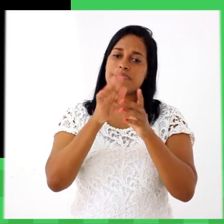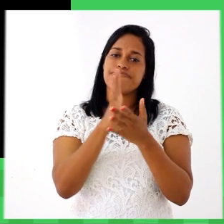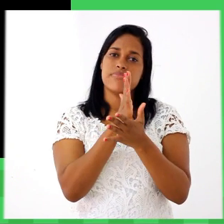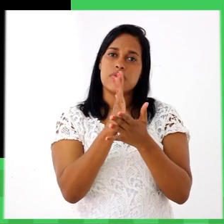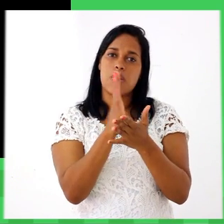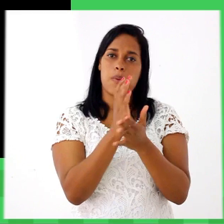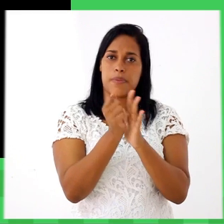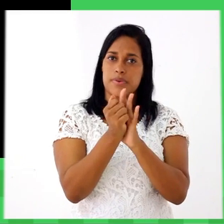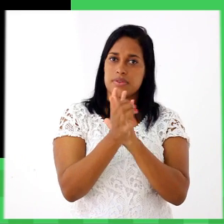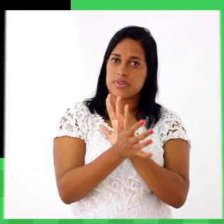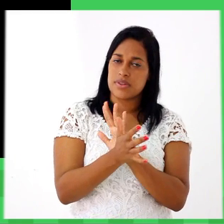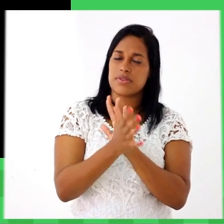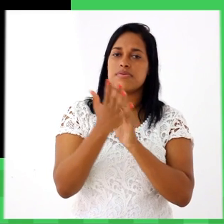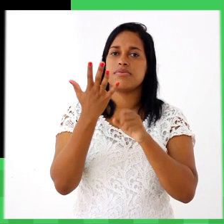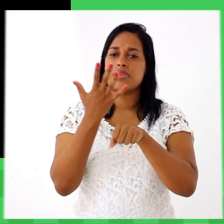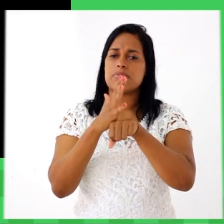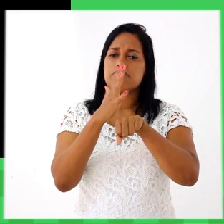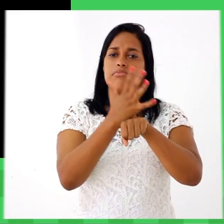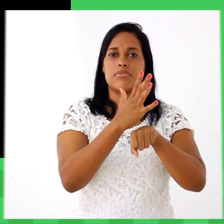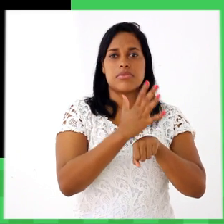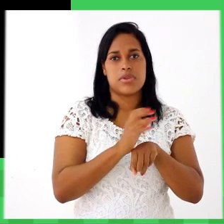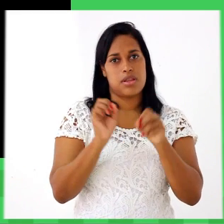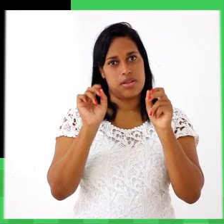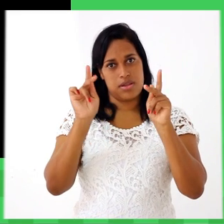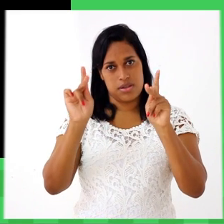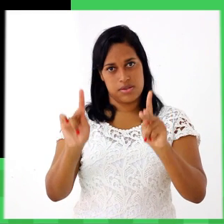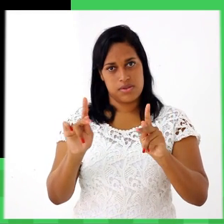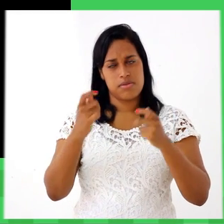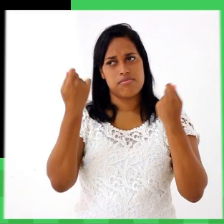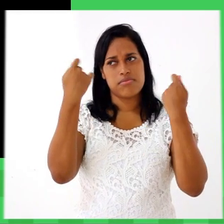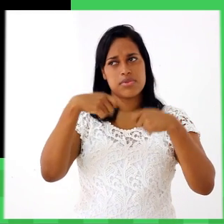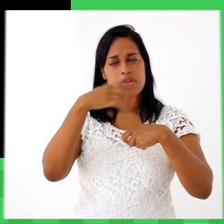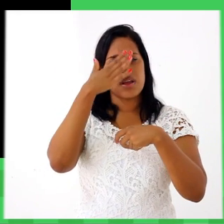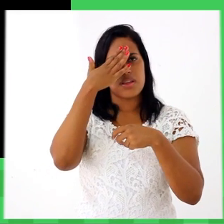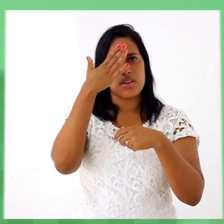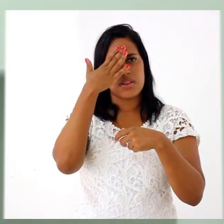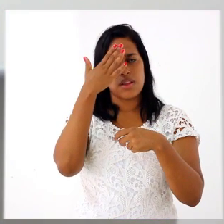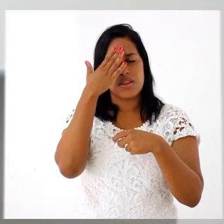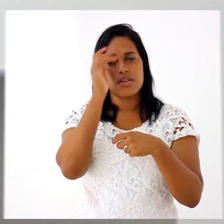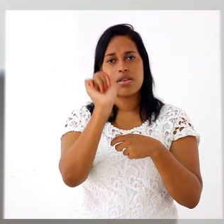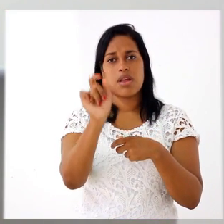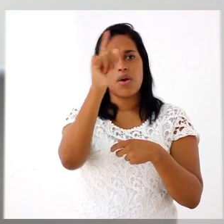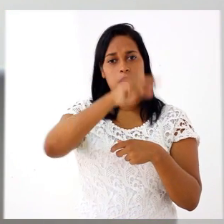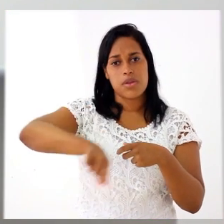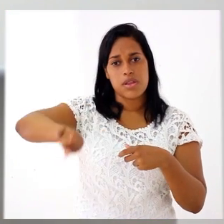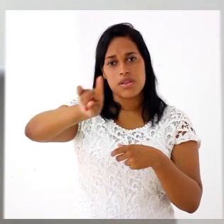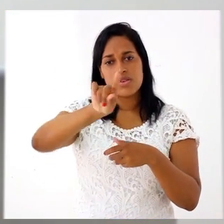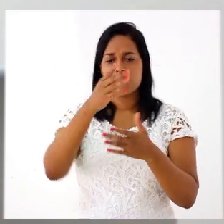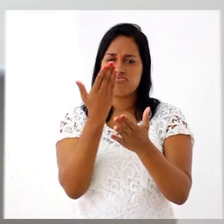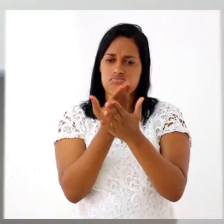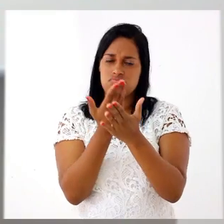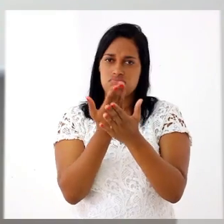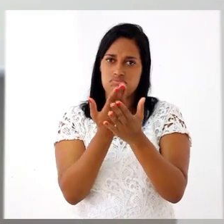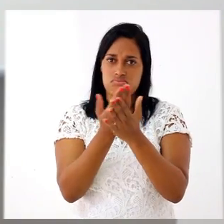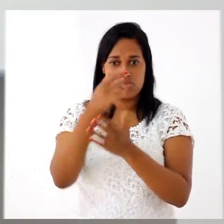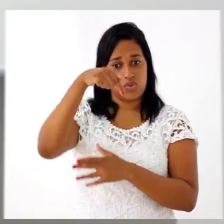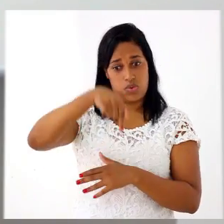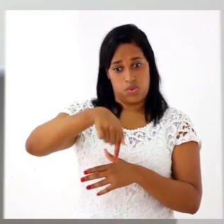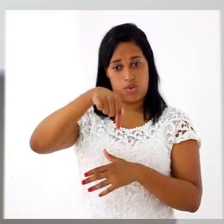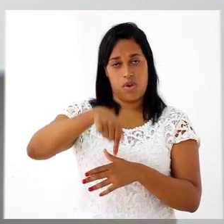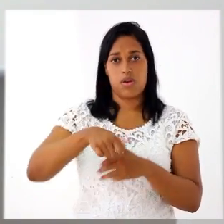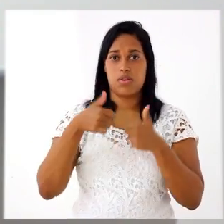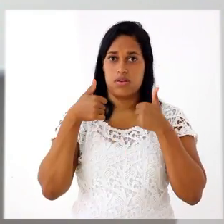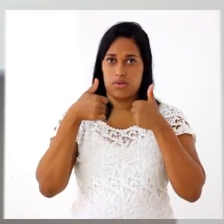atributos e as suas cardinalidades. Okay? Então, tente entender o que a gente abordou aí